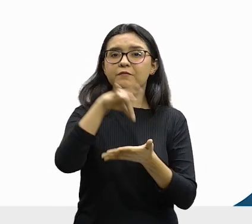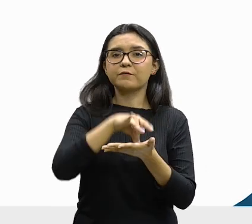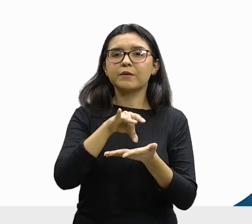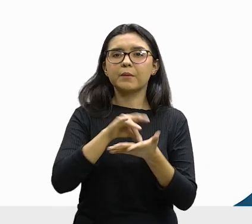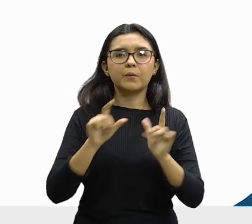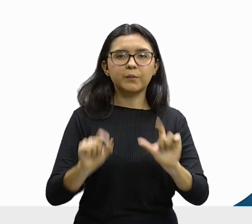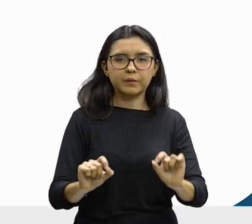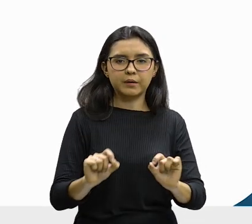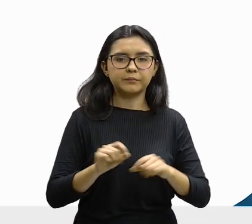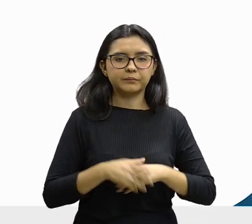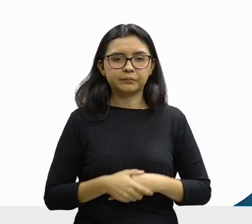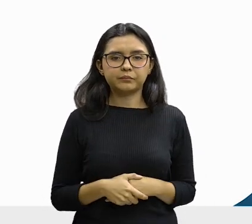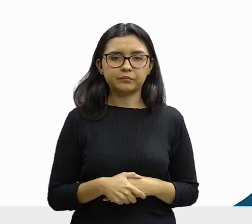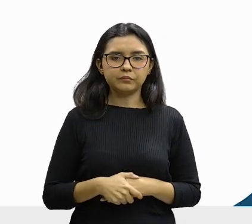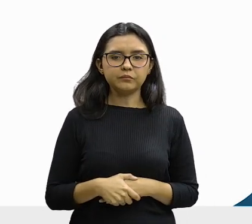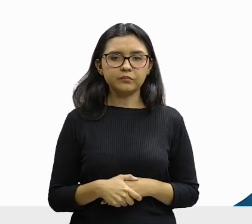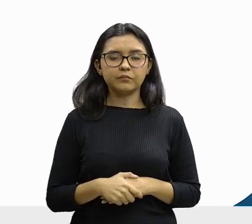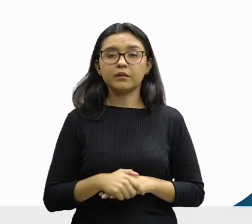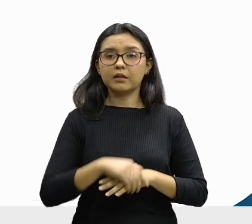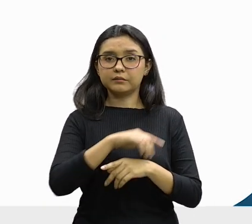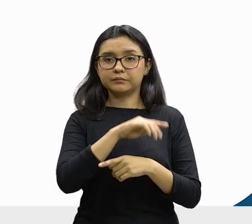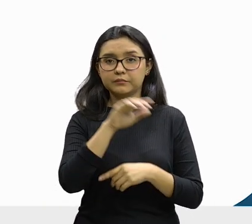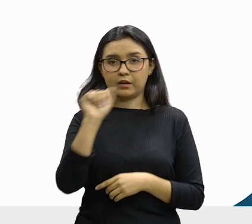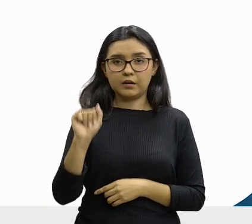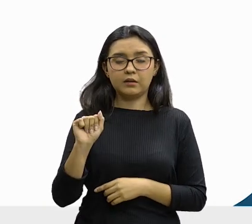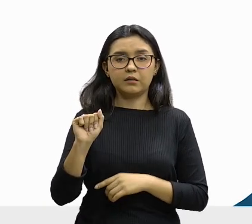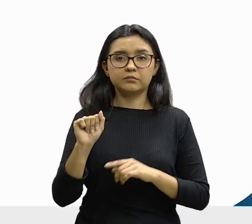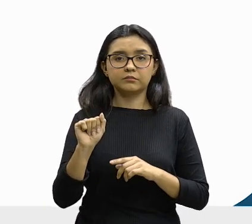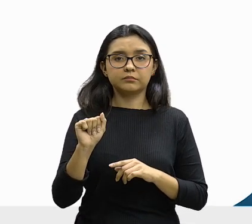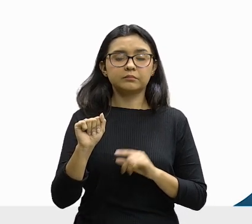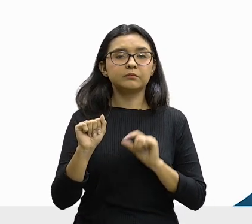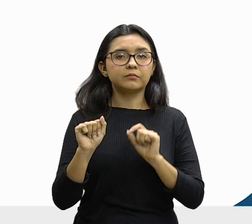que o... Letra A.